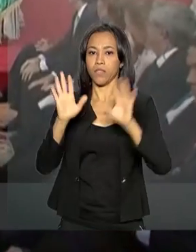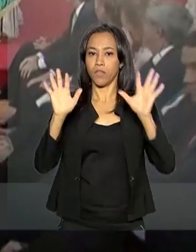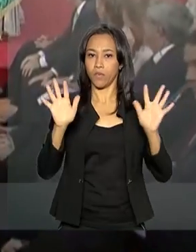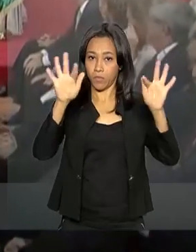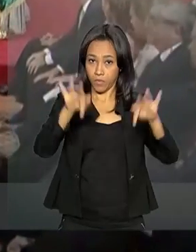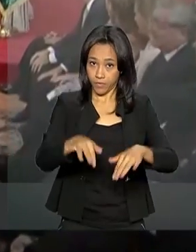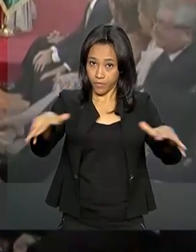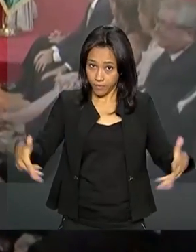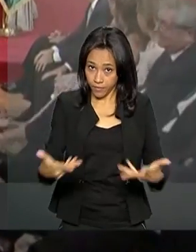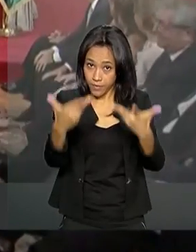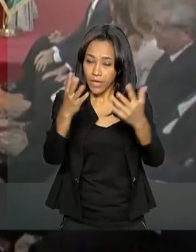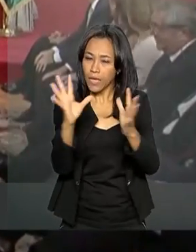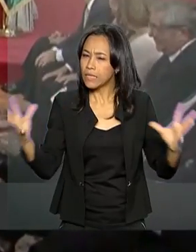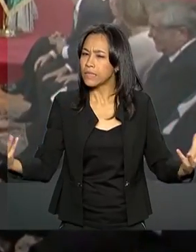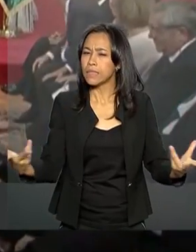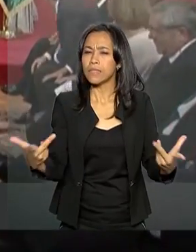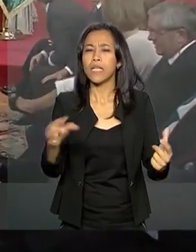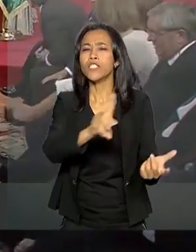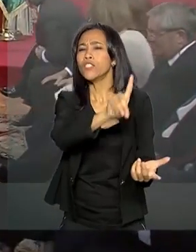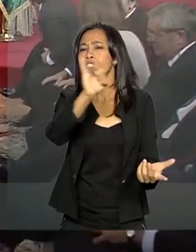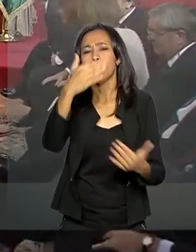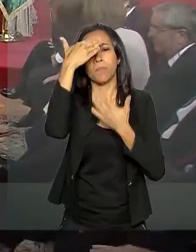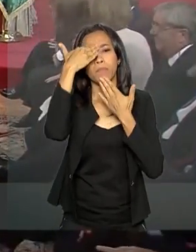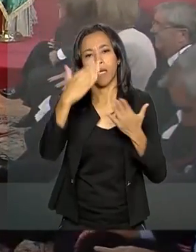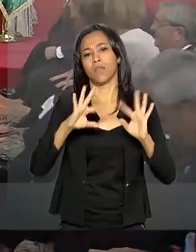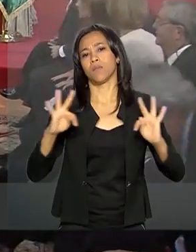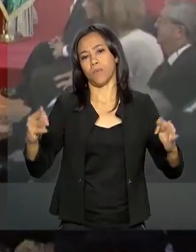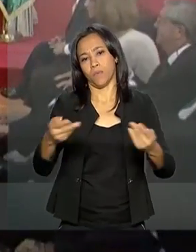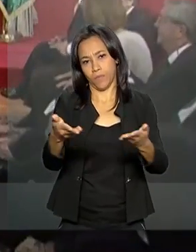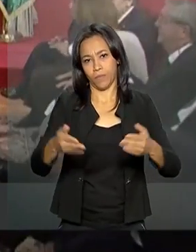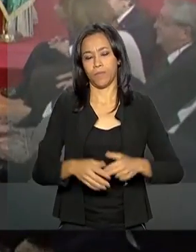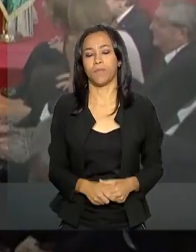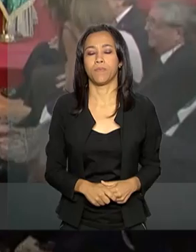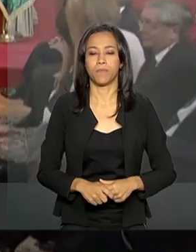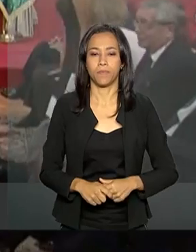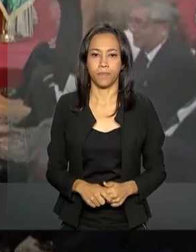E que tenha um excelente dia e muito obrigado a todos.